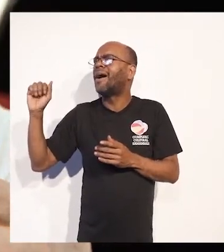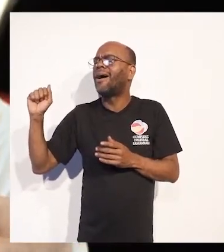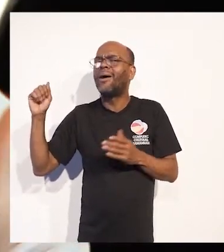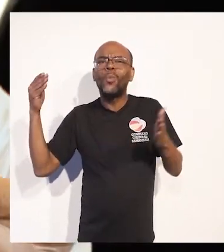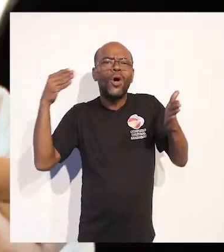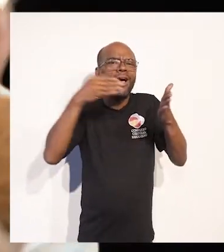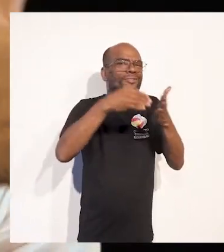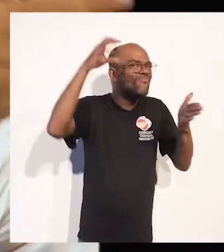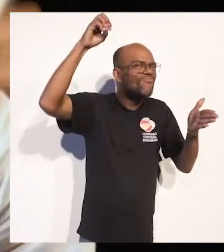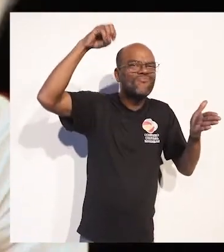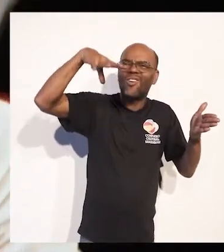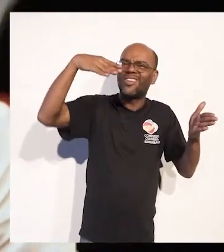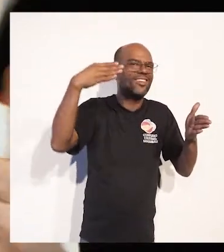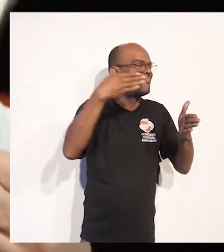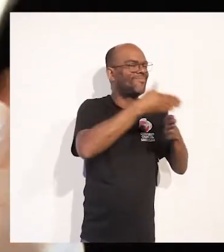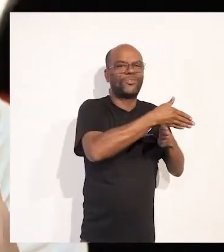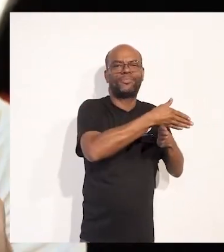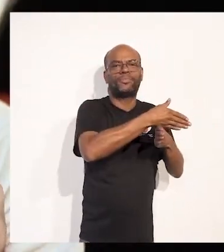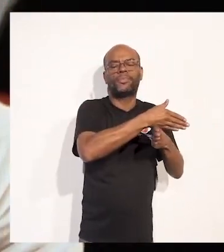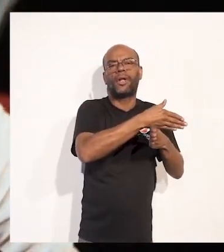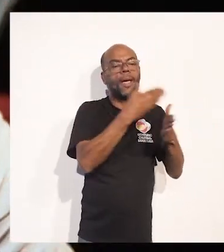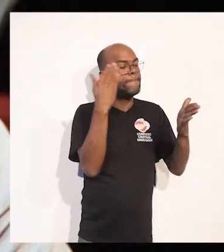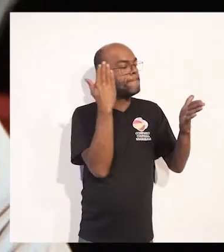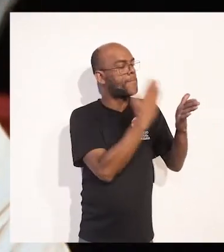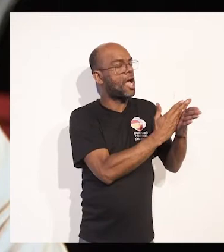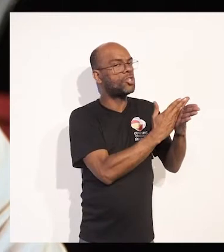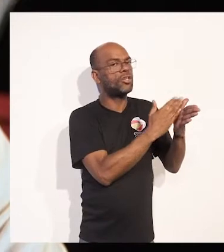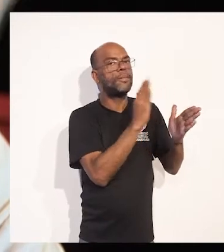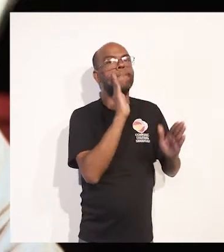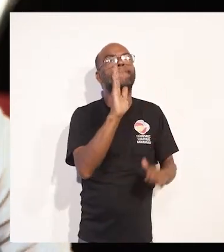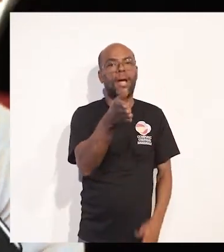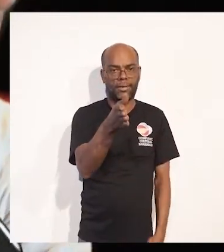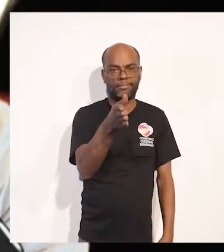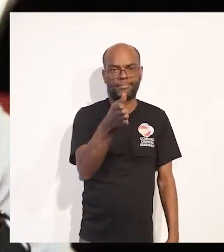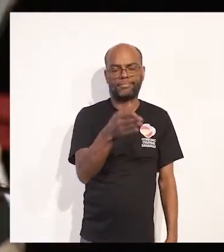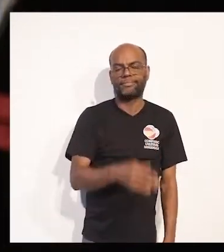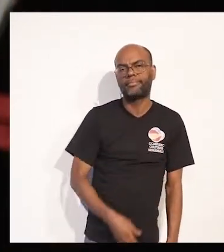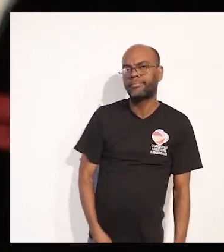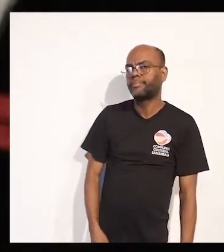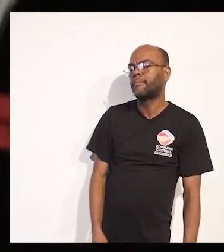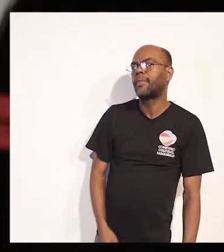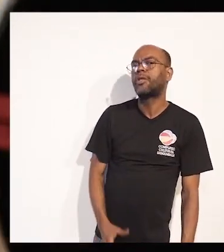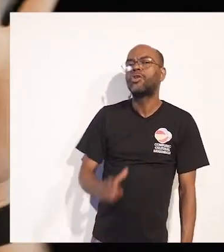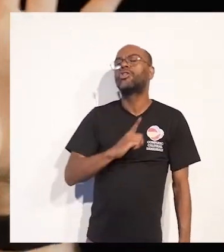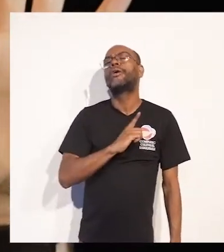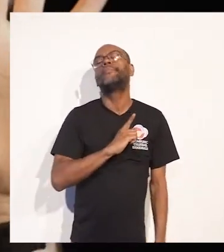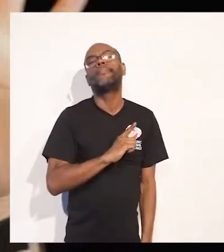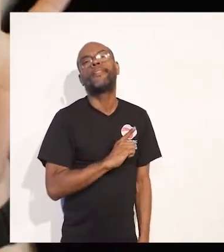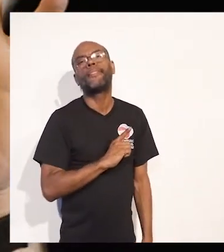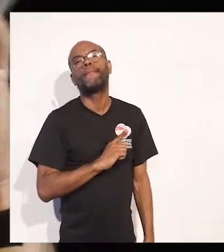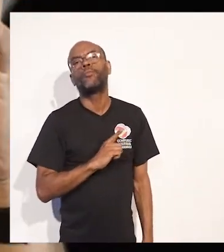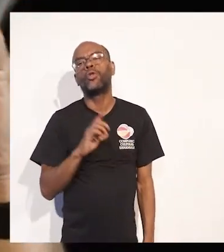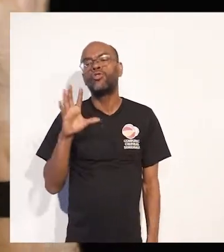luz não perpassa por ela, a luz bate ali e fica, ok? A gente tem, quando a